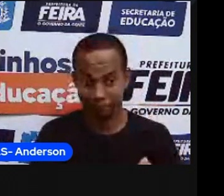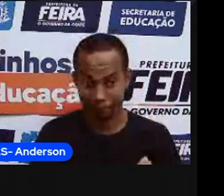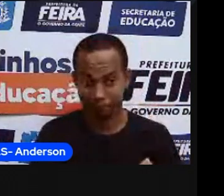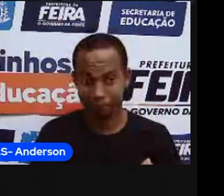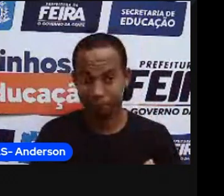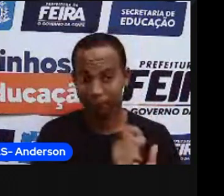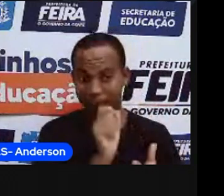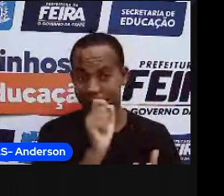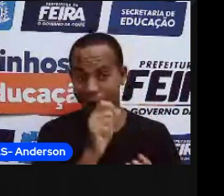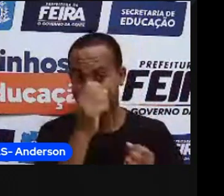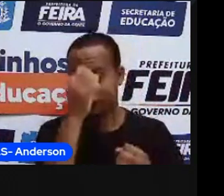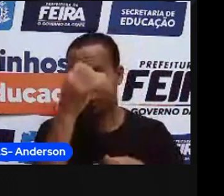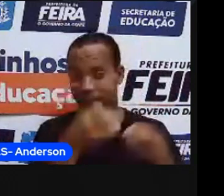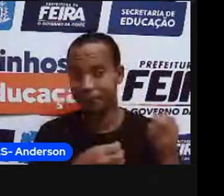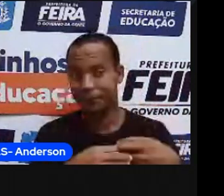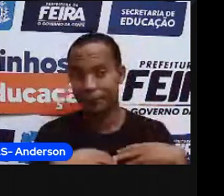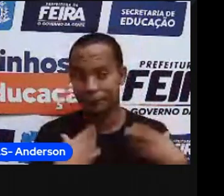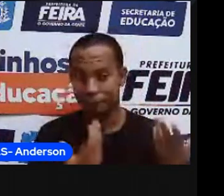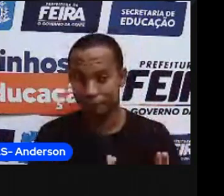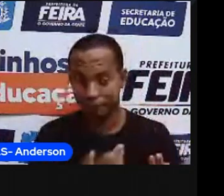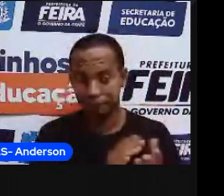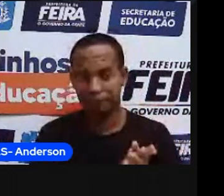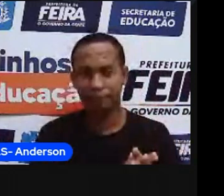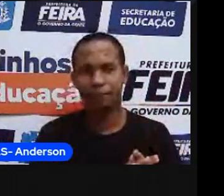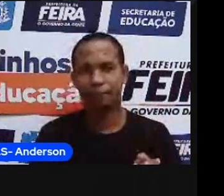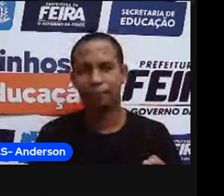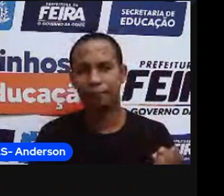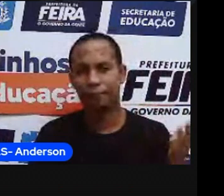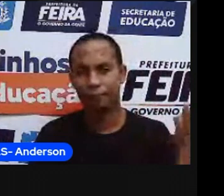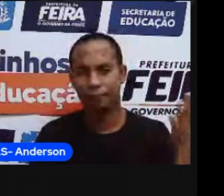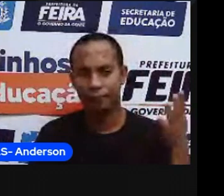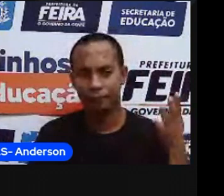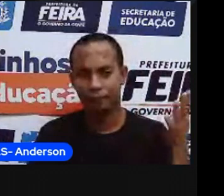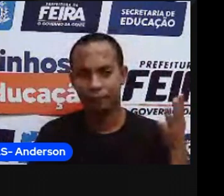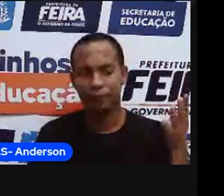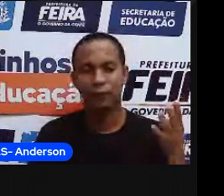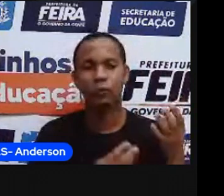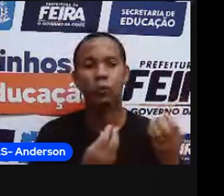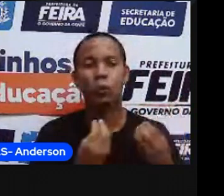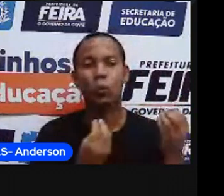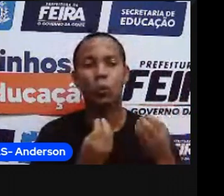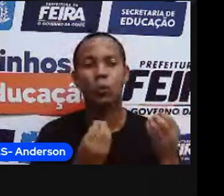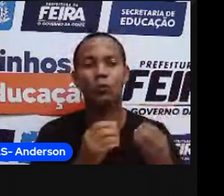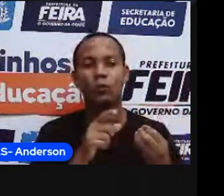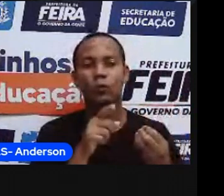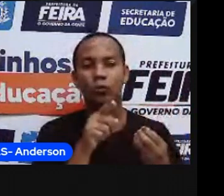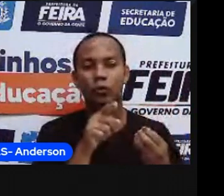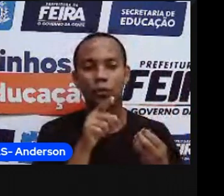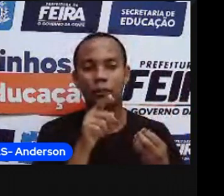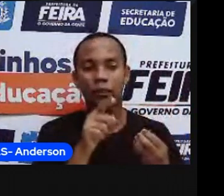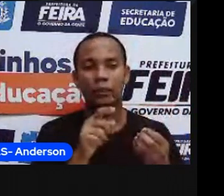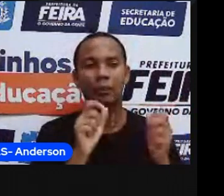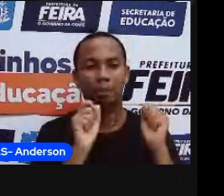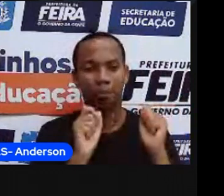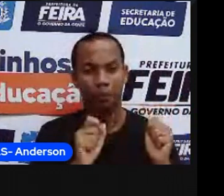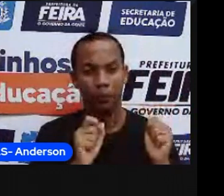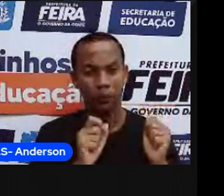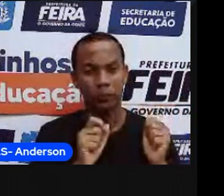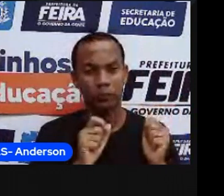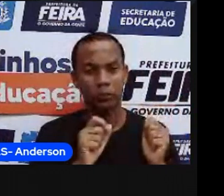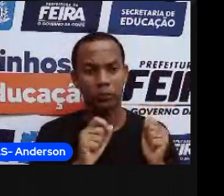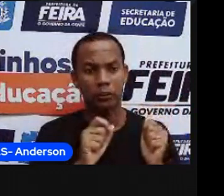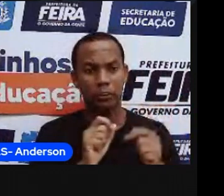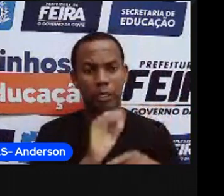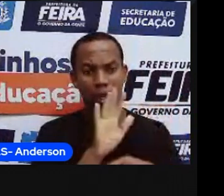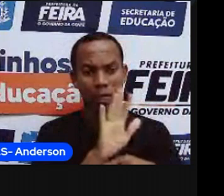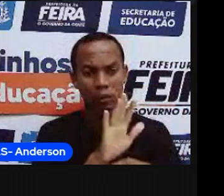acha que ele estava falando? Né? Questão 4. Como você pode contribuir para